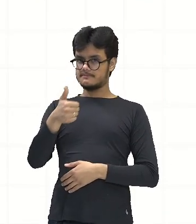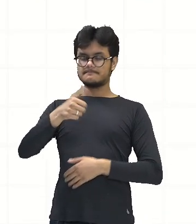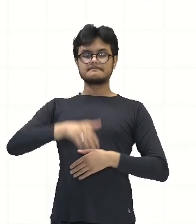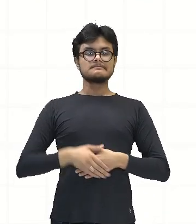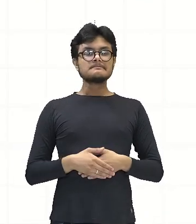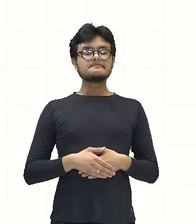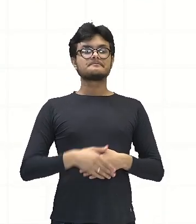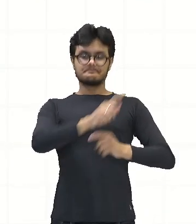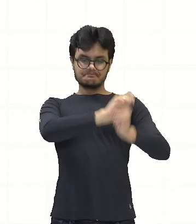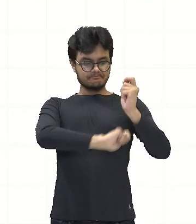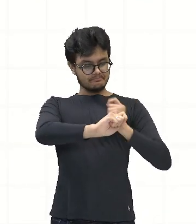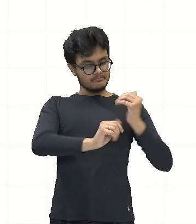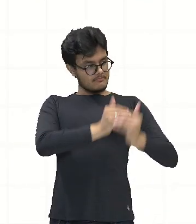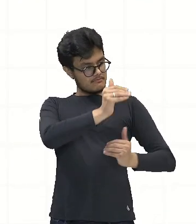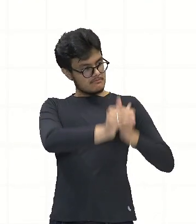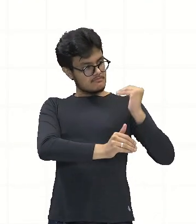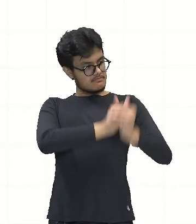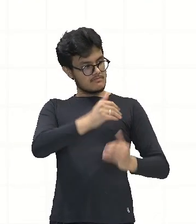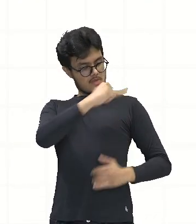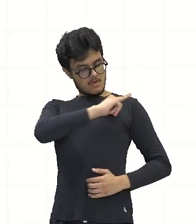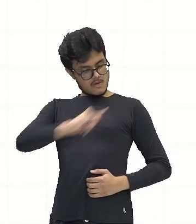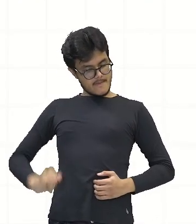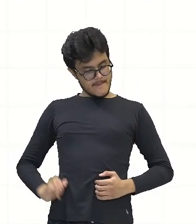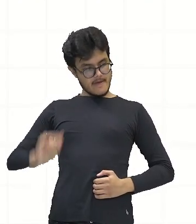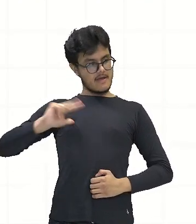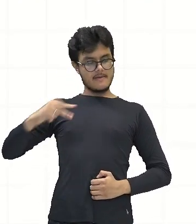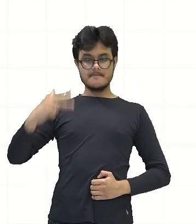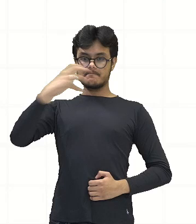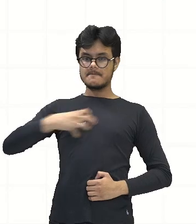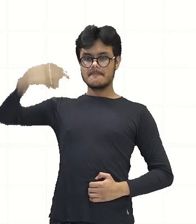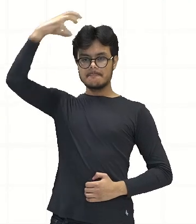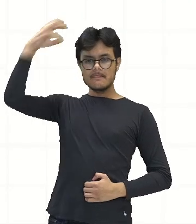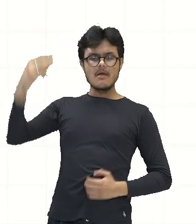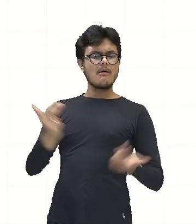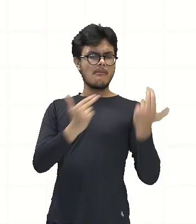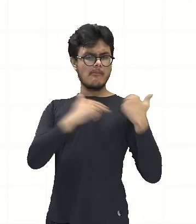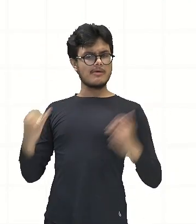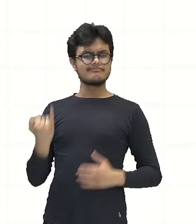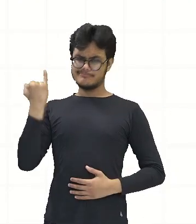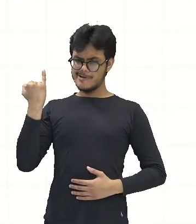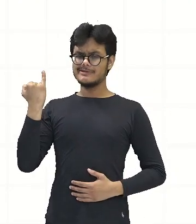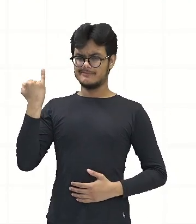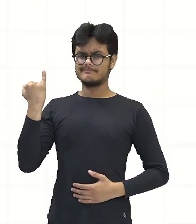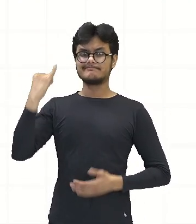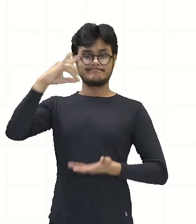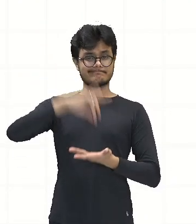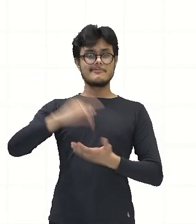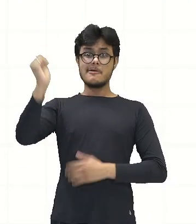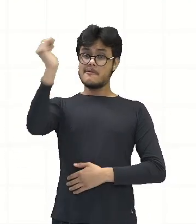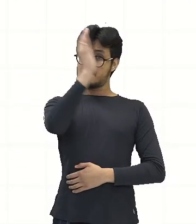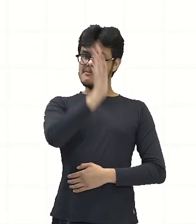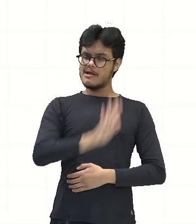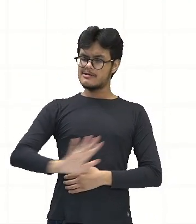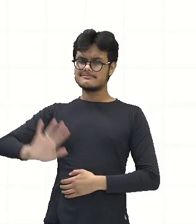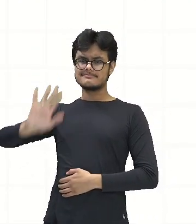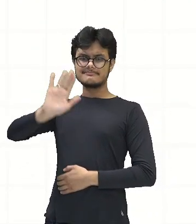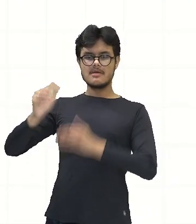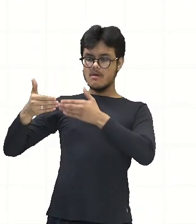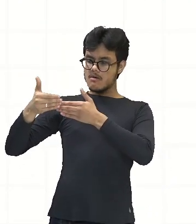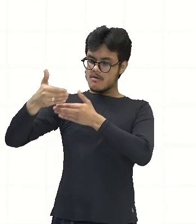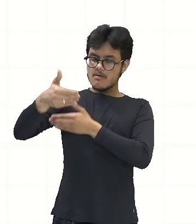da economia aí pelas colônias portuguesas, que desempenhou um papel significativo, né, na formação do território